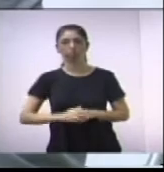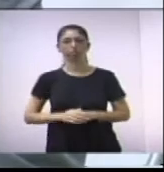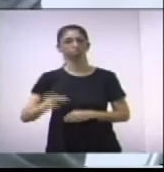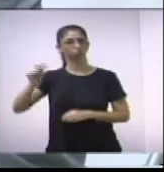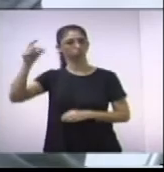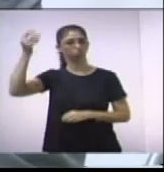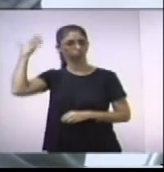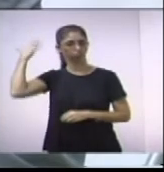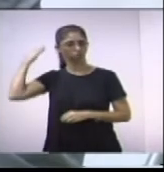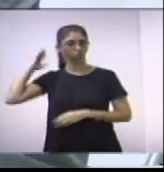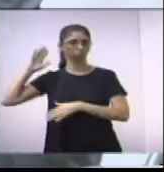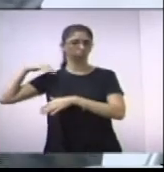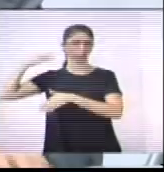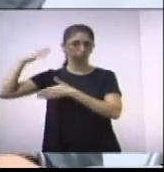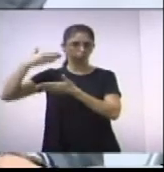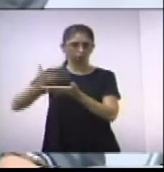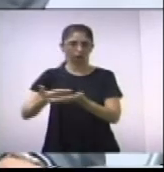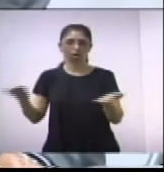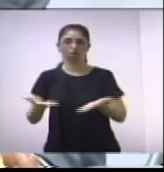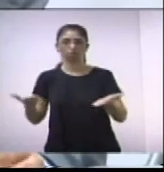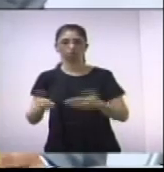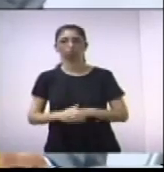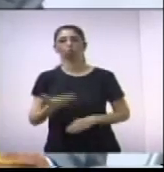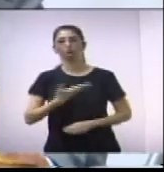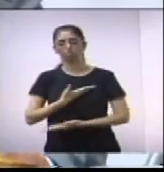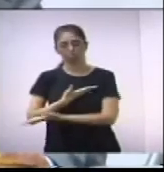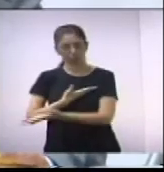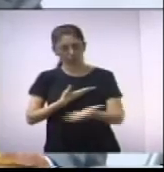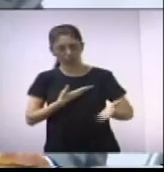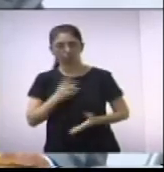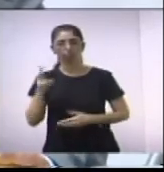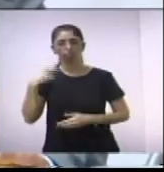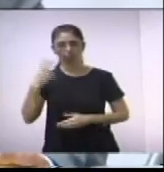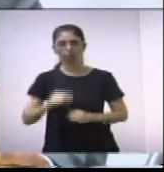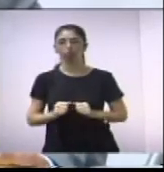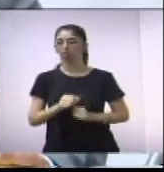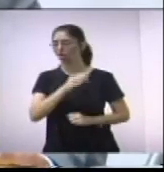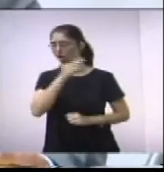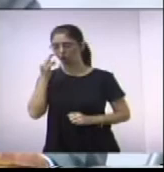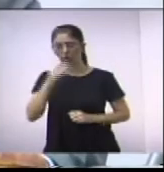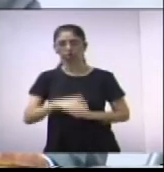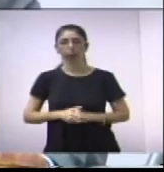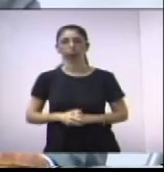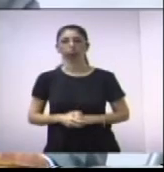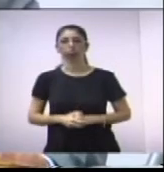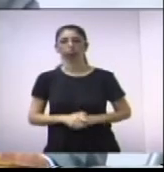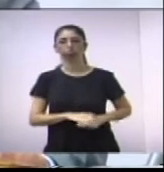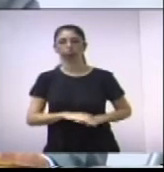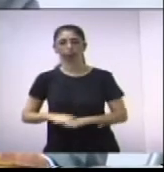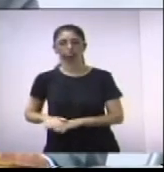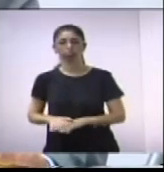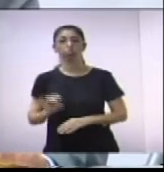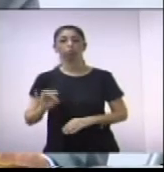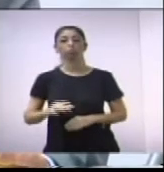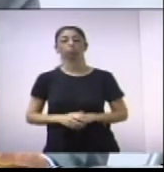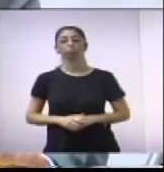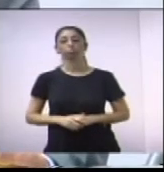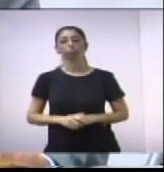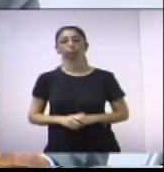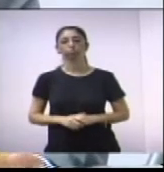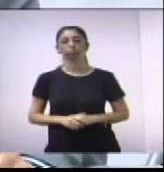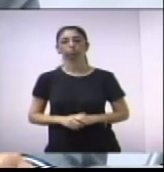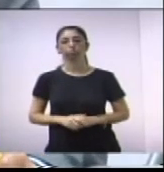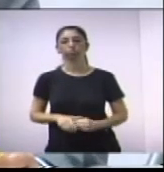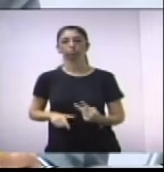vinha fazendo, que vinha agradando bastante aqui os colegas do plenário. Gostaria de colocar aqui apenas